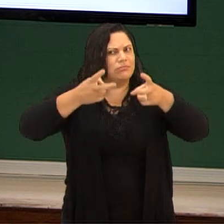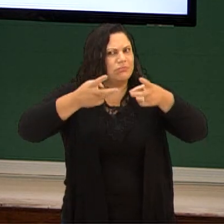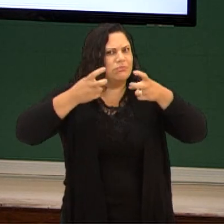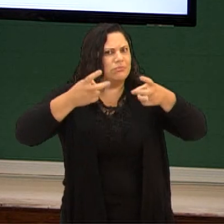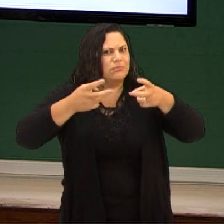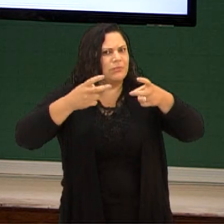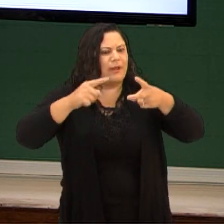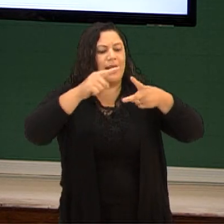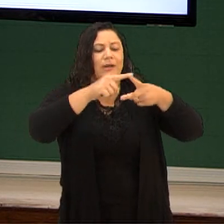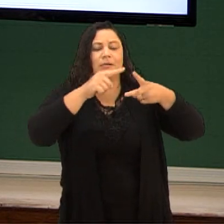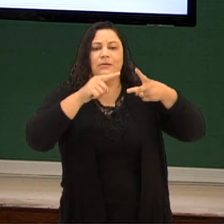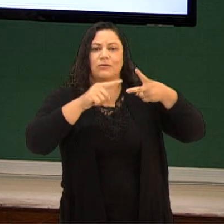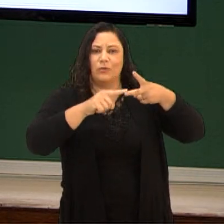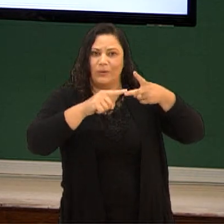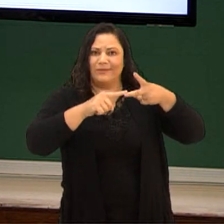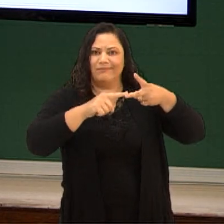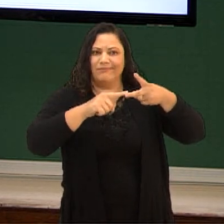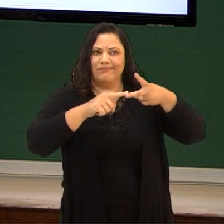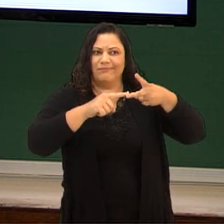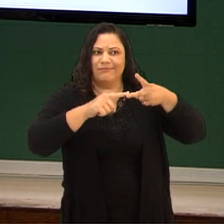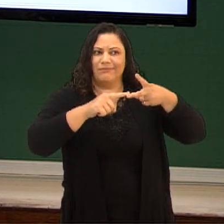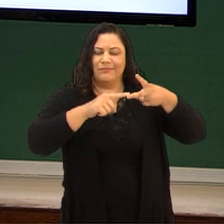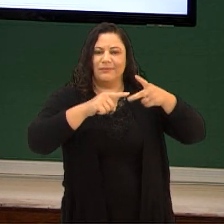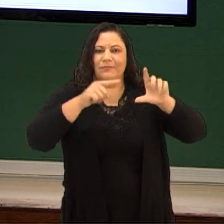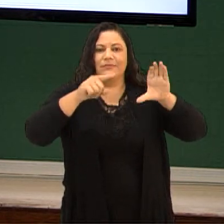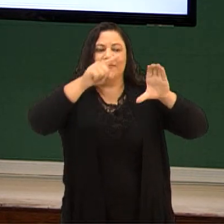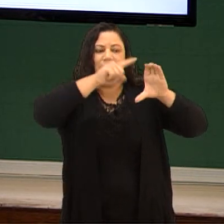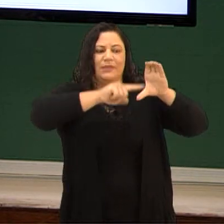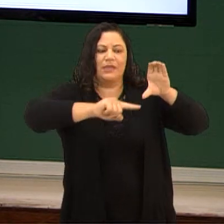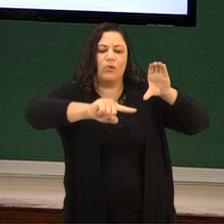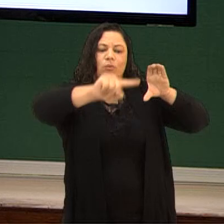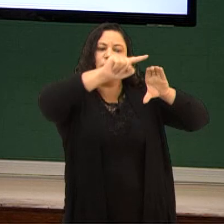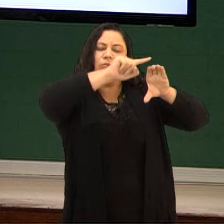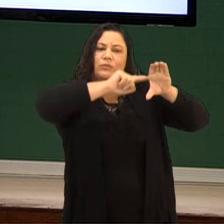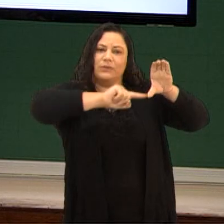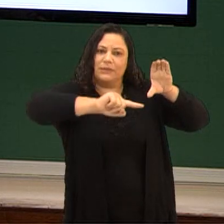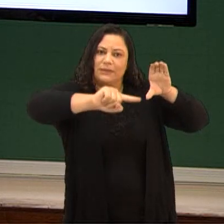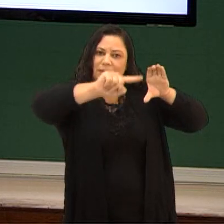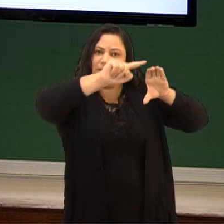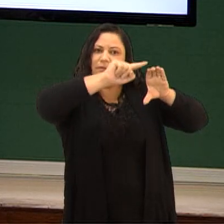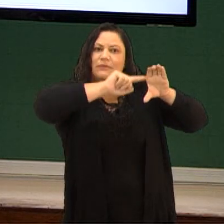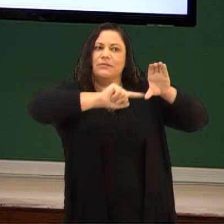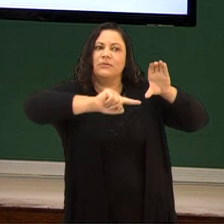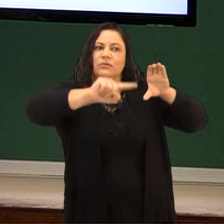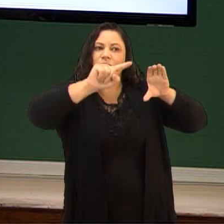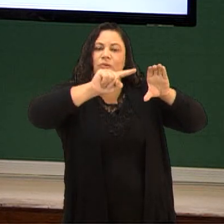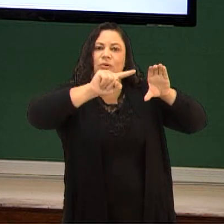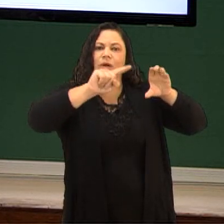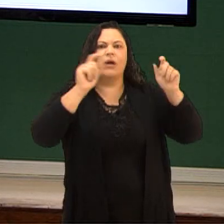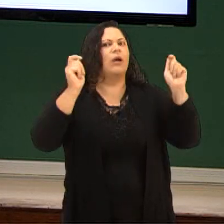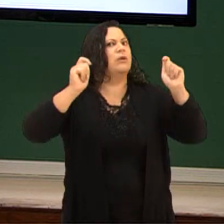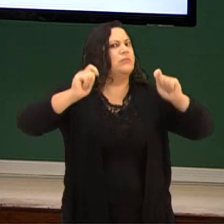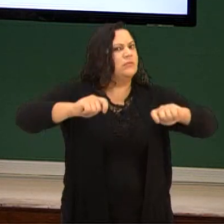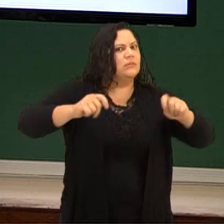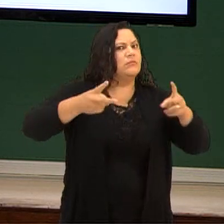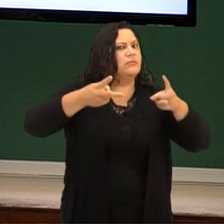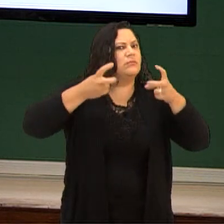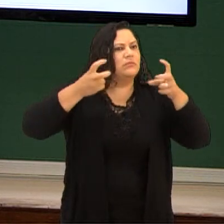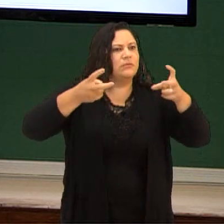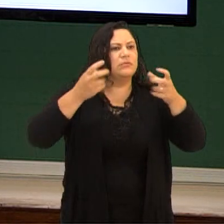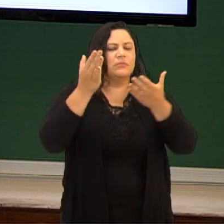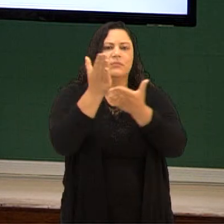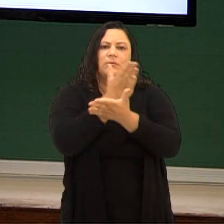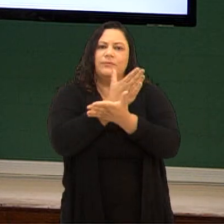observar dois ângulos, não é? Então, eu tenho uma circunferência, um círculo completo, certo? E posso observar que se eu